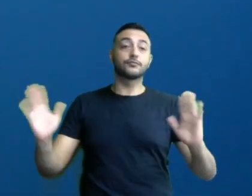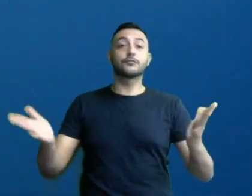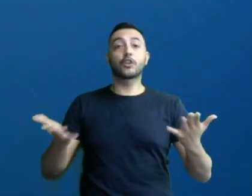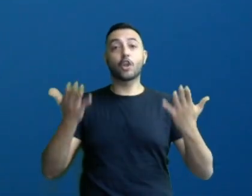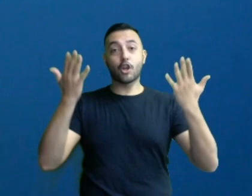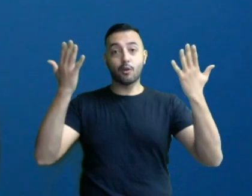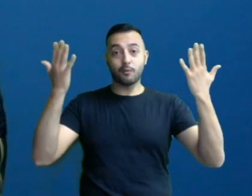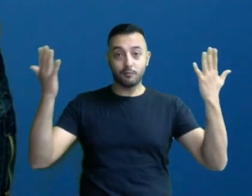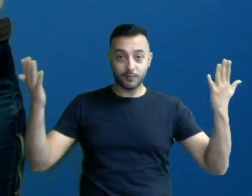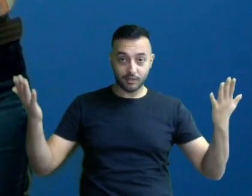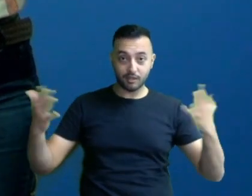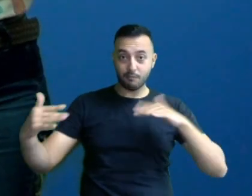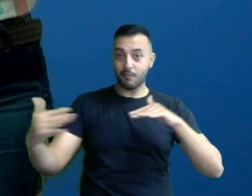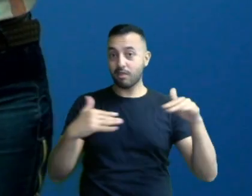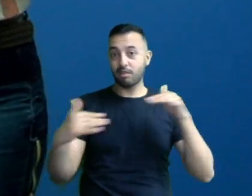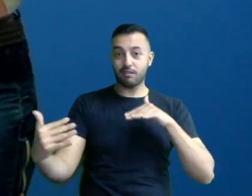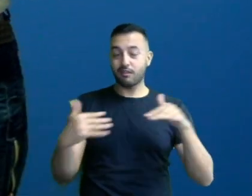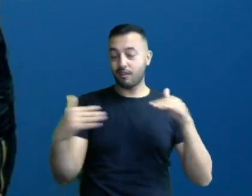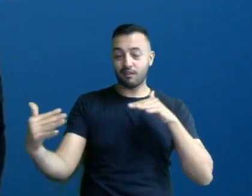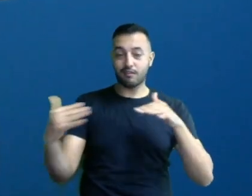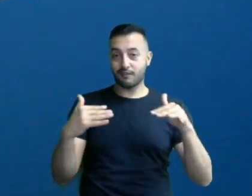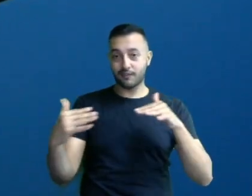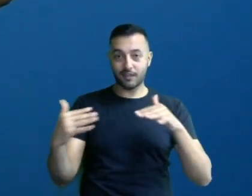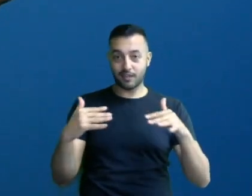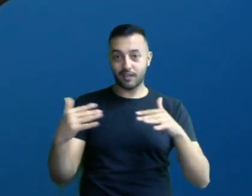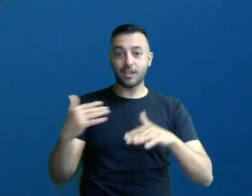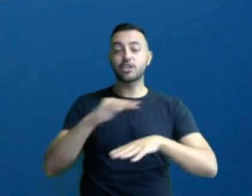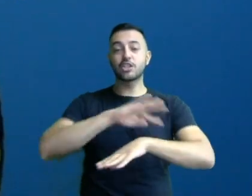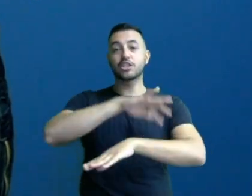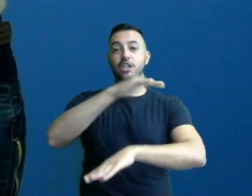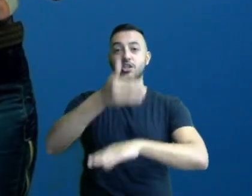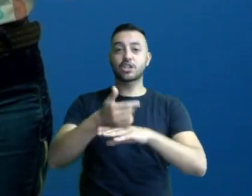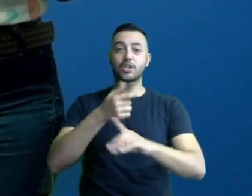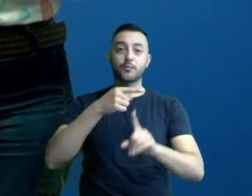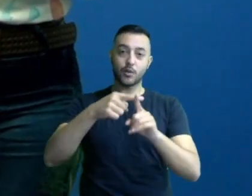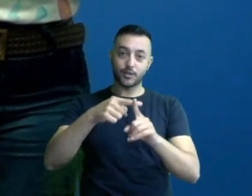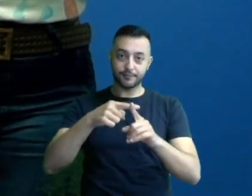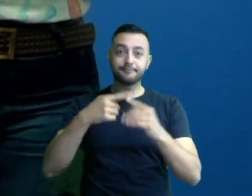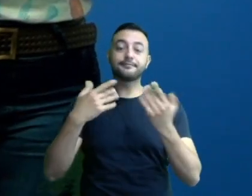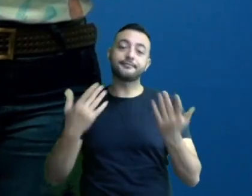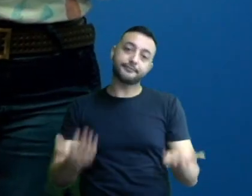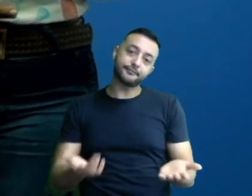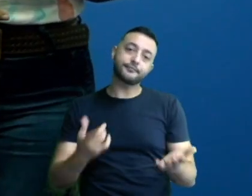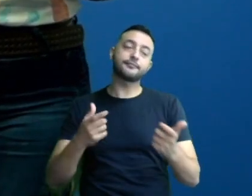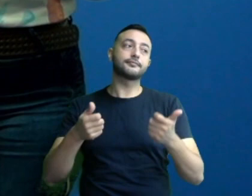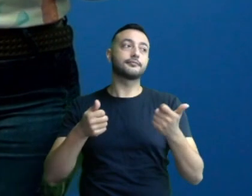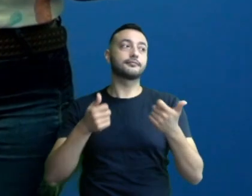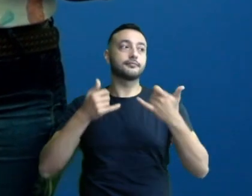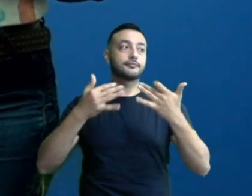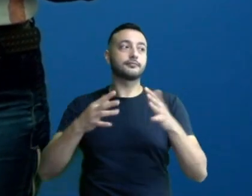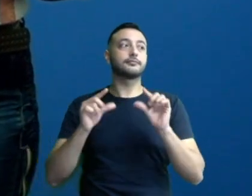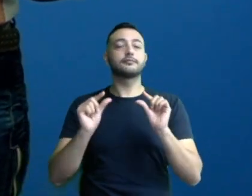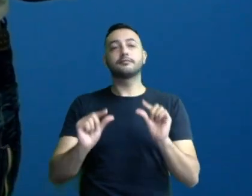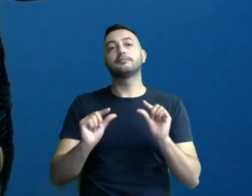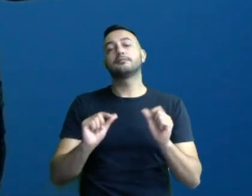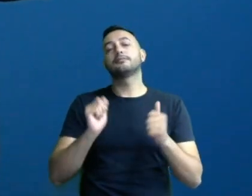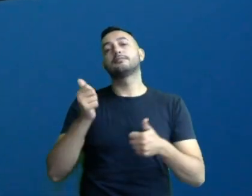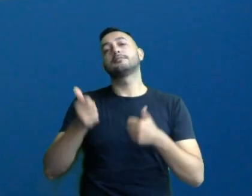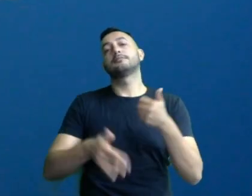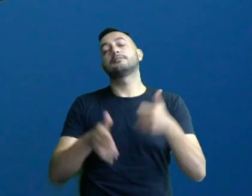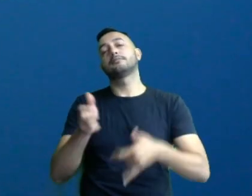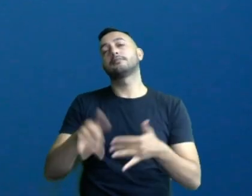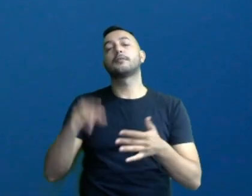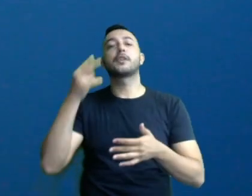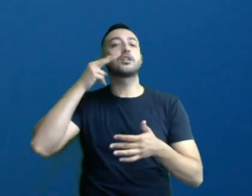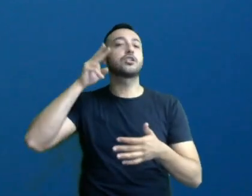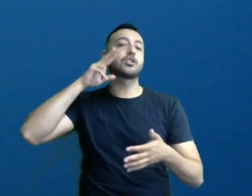né, a batalha das Tabocas, então a gente vai trabalhar um pouquinho sobre